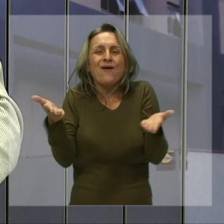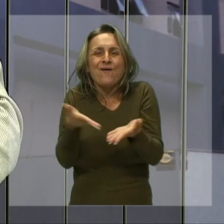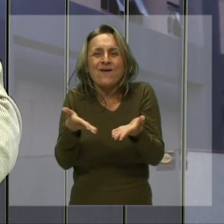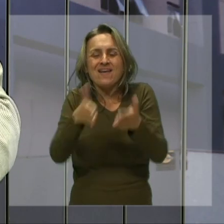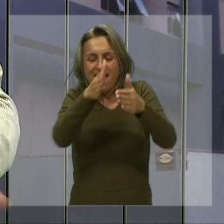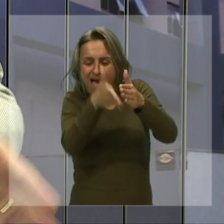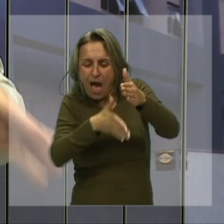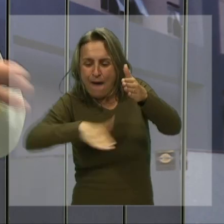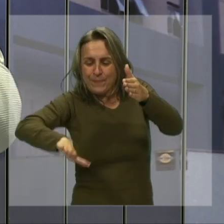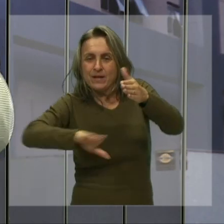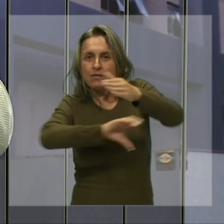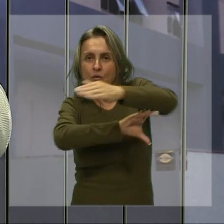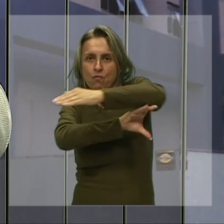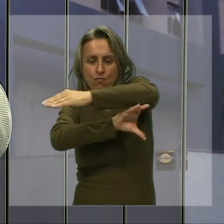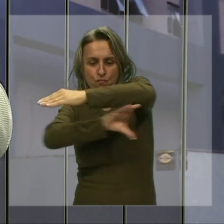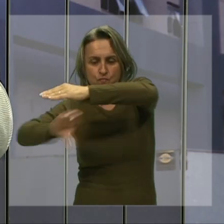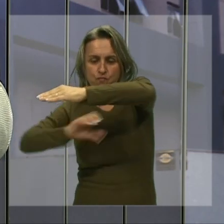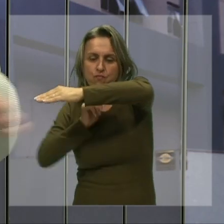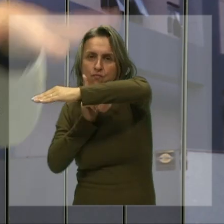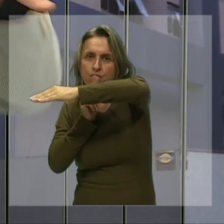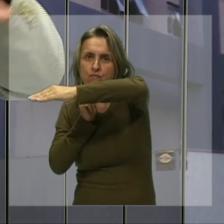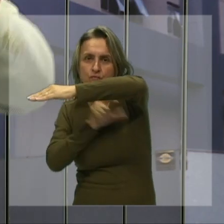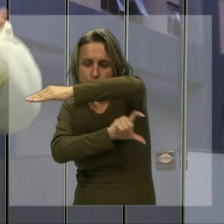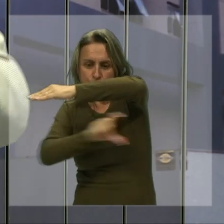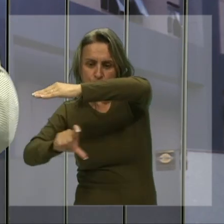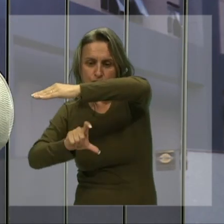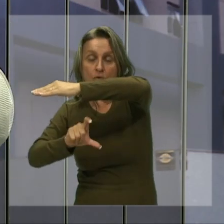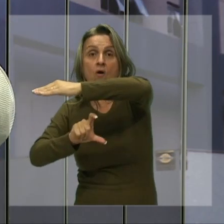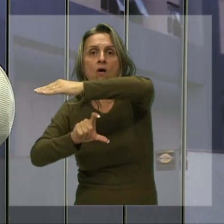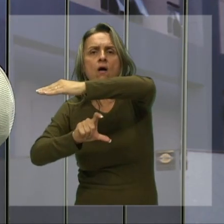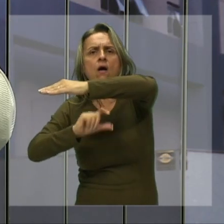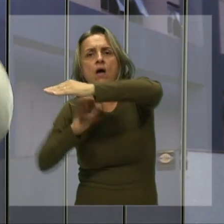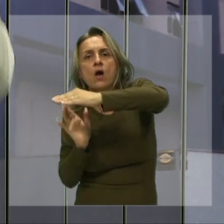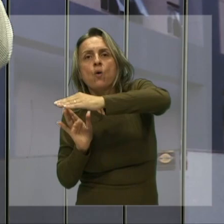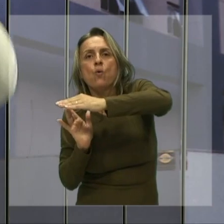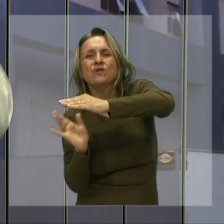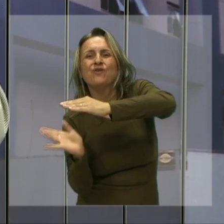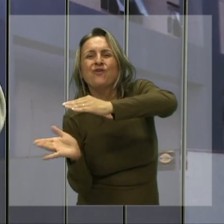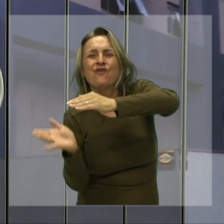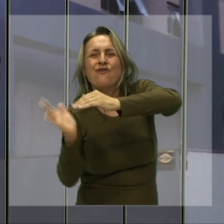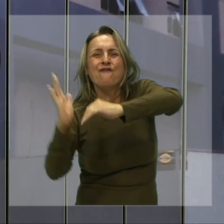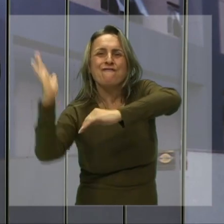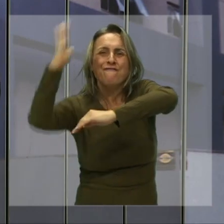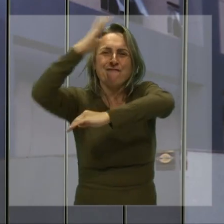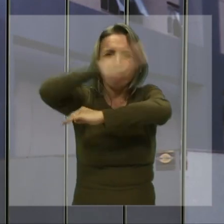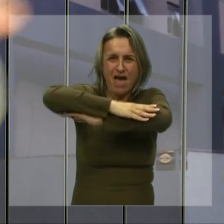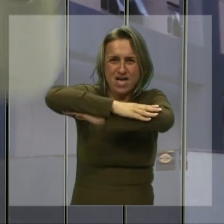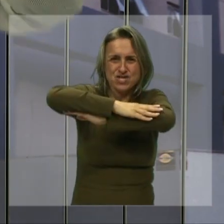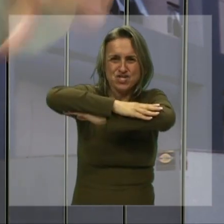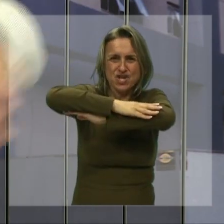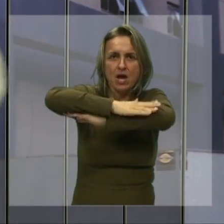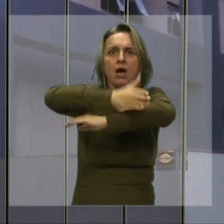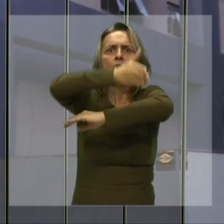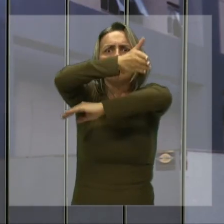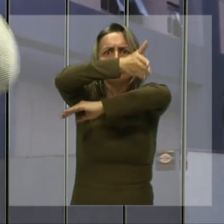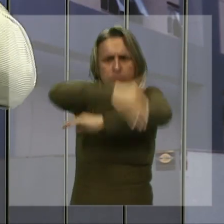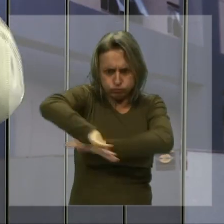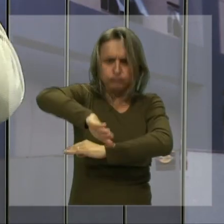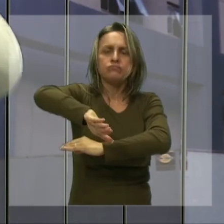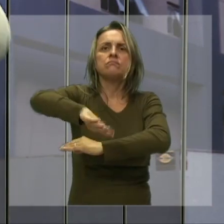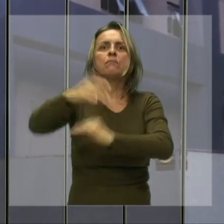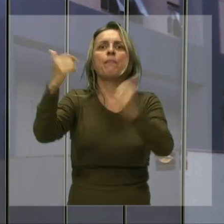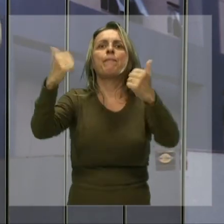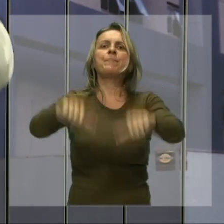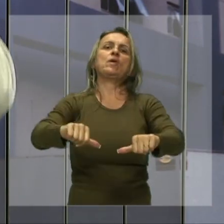esgoto e quando eles fecham, aquilo afundou tudo. Então, além dos problemas que ela já tinha assim, agora ela ficou com um problema